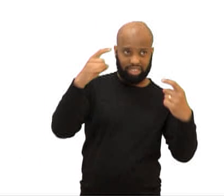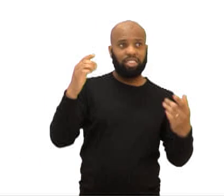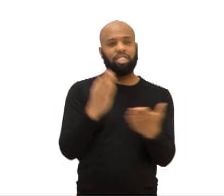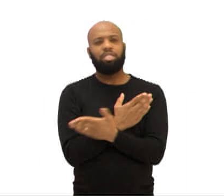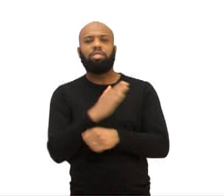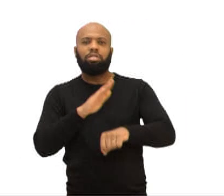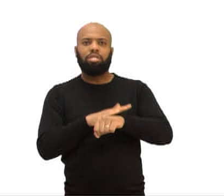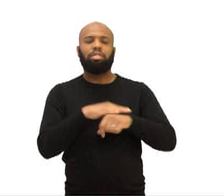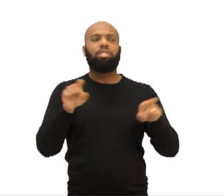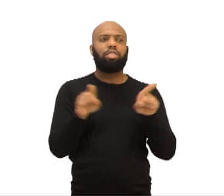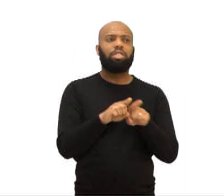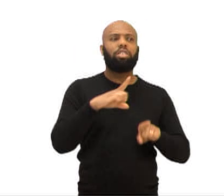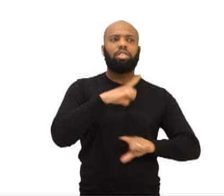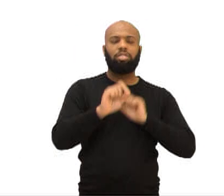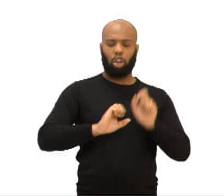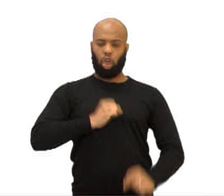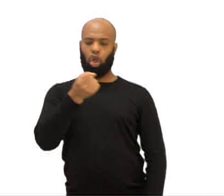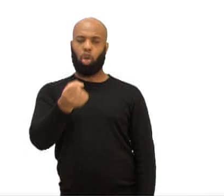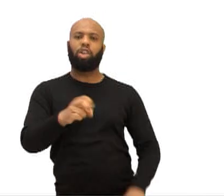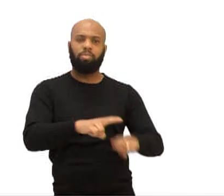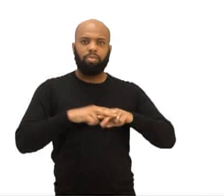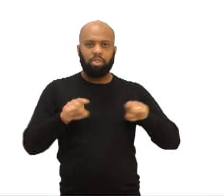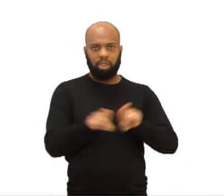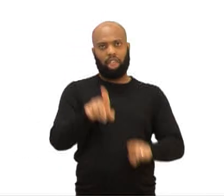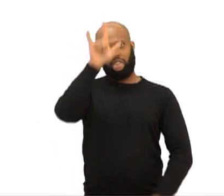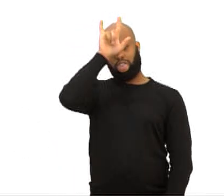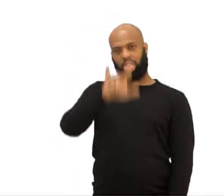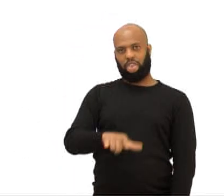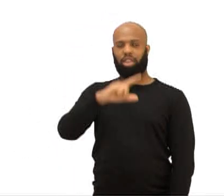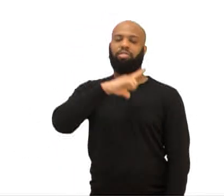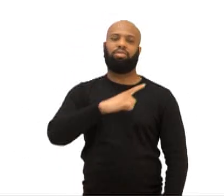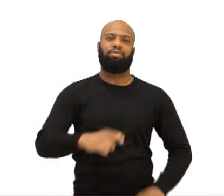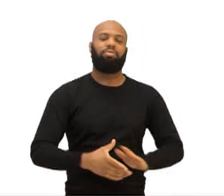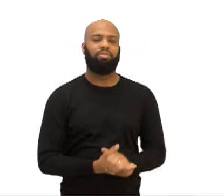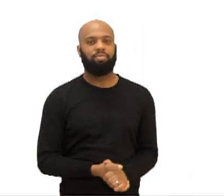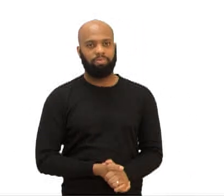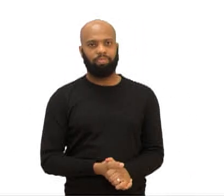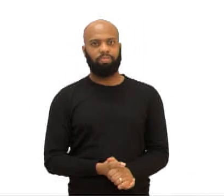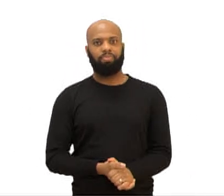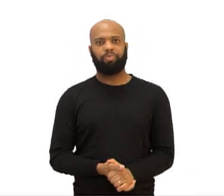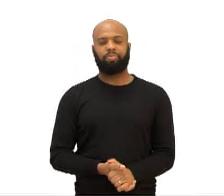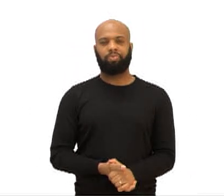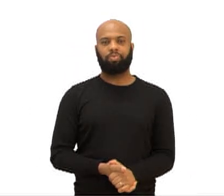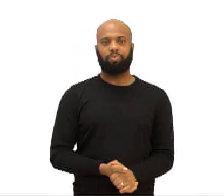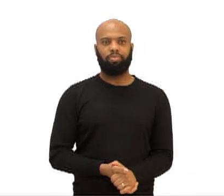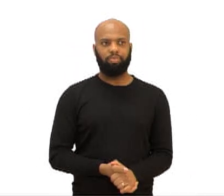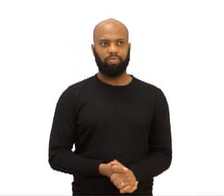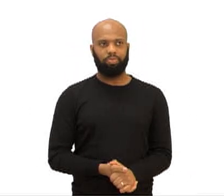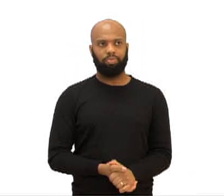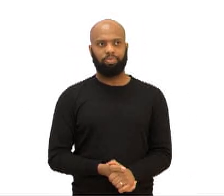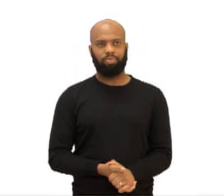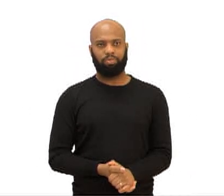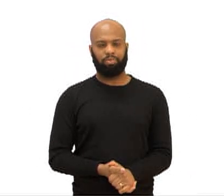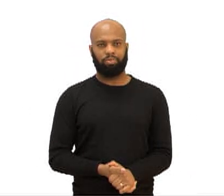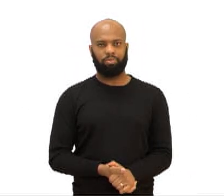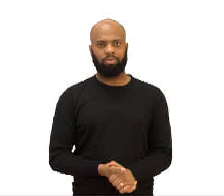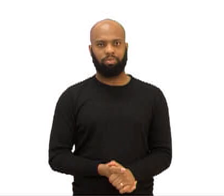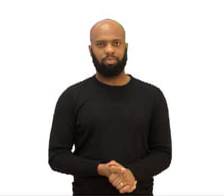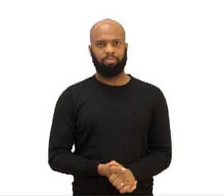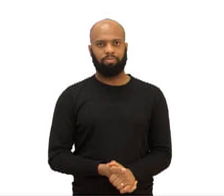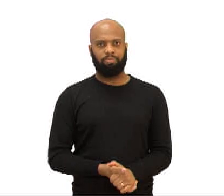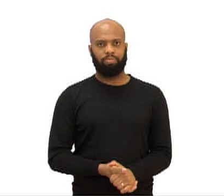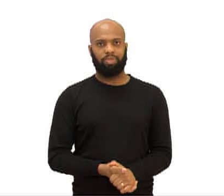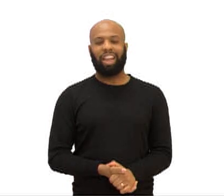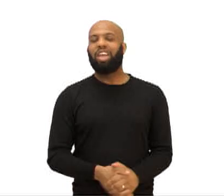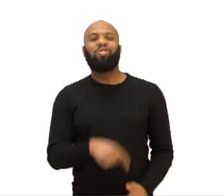vezes também tinha essa questão do ódio por causa das traições, enfim. Devido às sequelas de seu acidente, nunca conseguiu ter filhos,